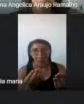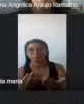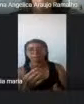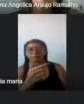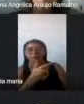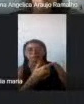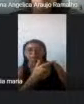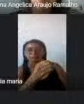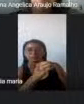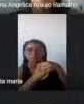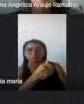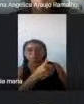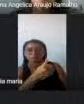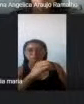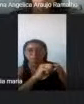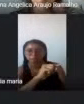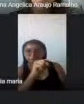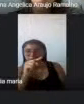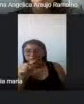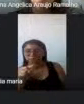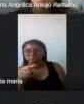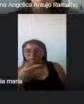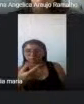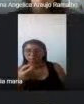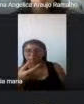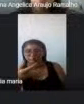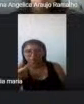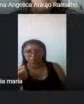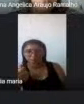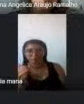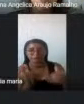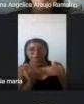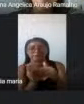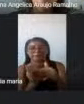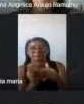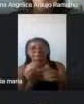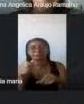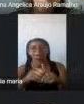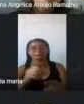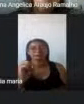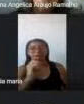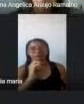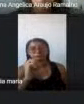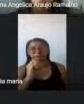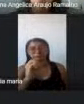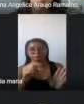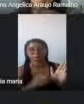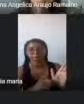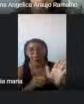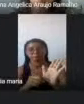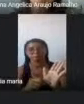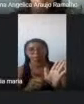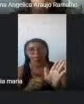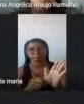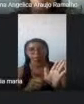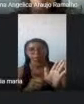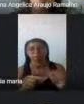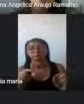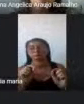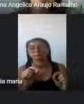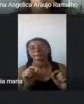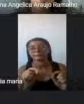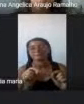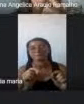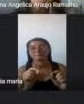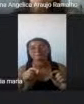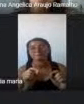2019 e 2020 até outubro. Eu trouxe apenas para trazer, para mostrar a vocês que a pandemia da Covid,